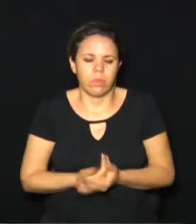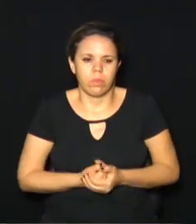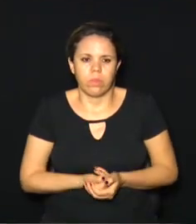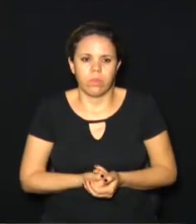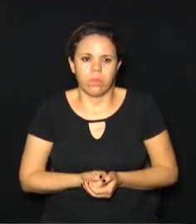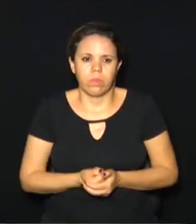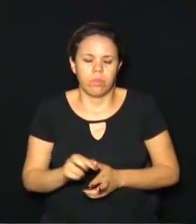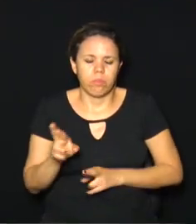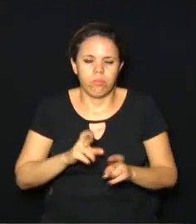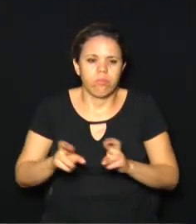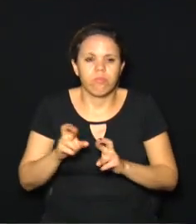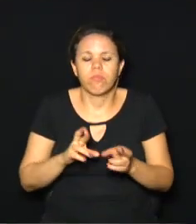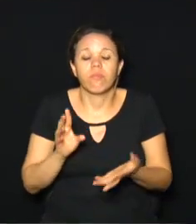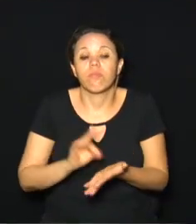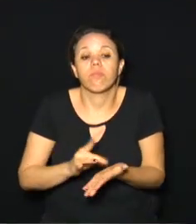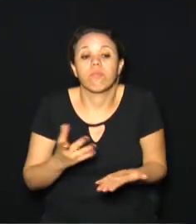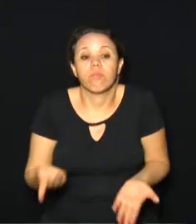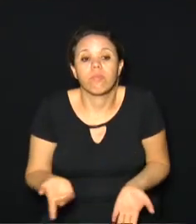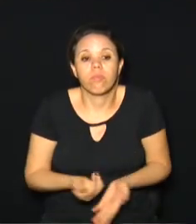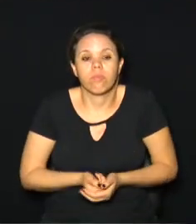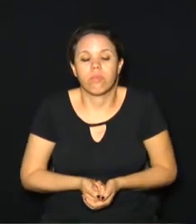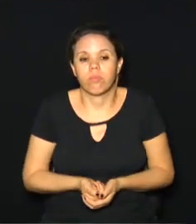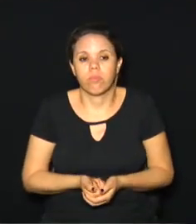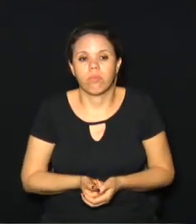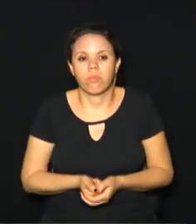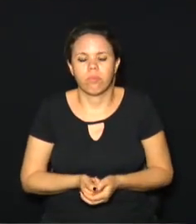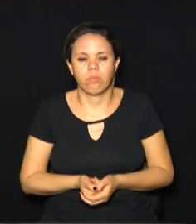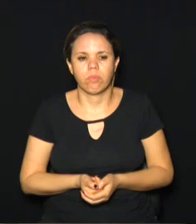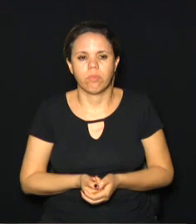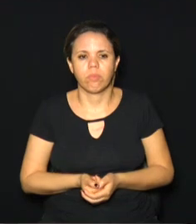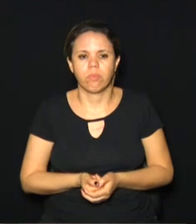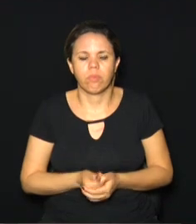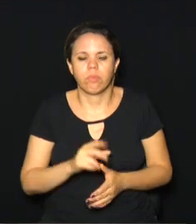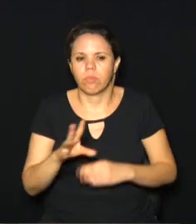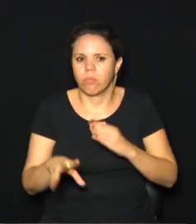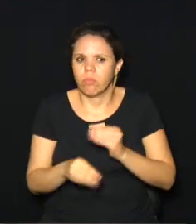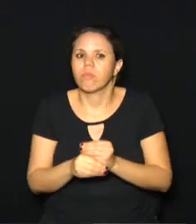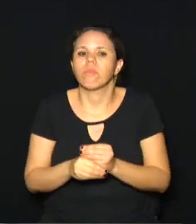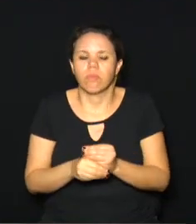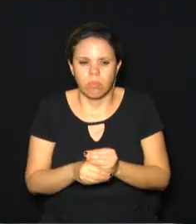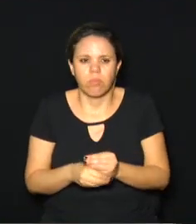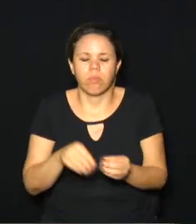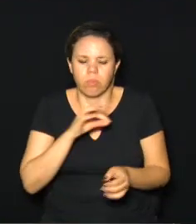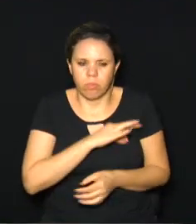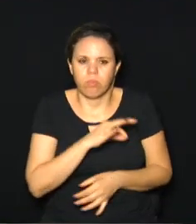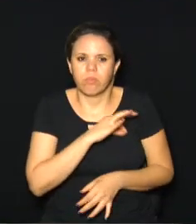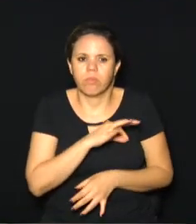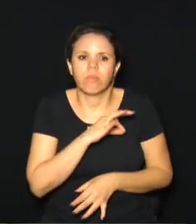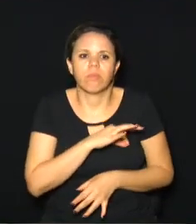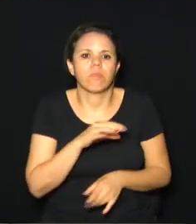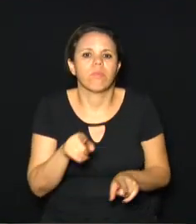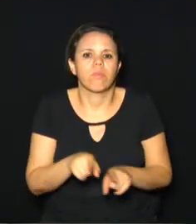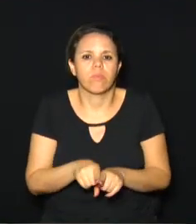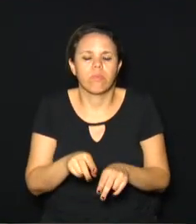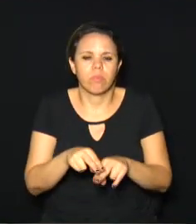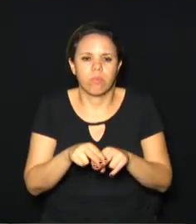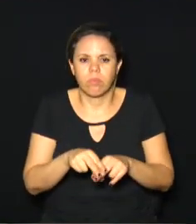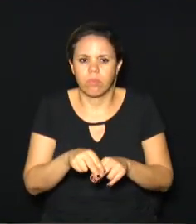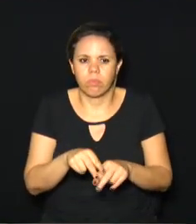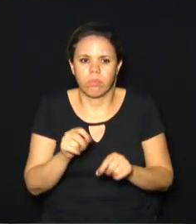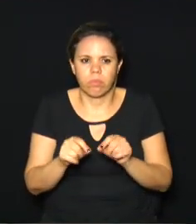tem que analisar o caso concreto. Mas ela acaba incorporando a remuneração por